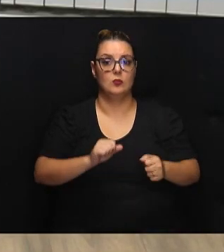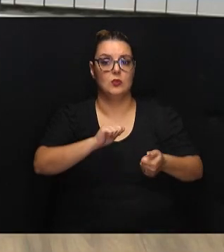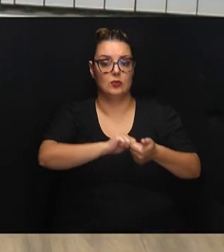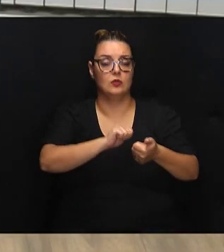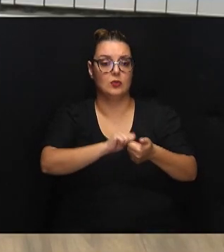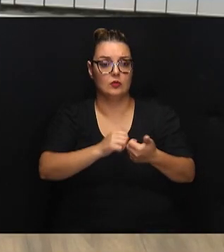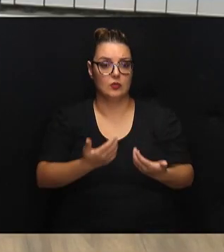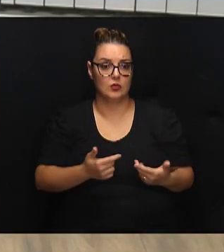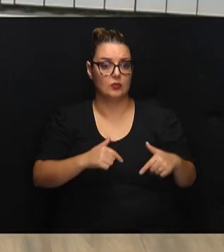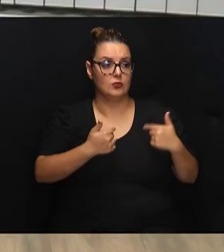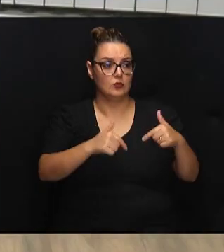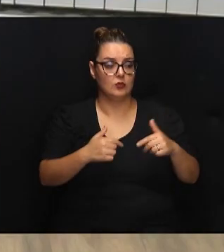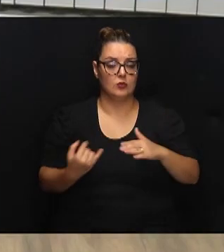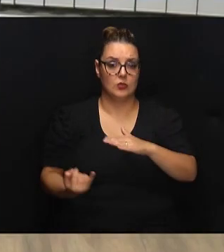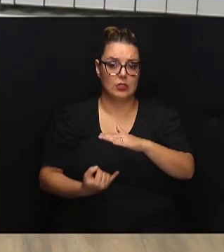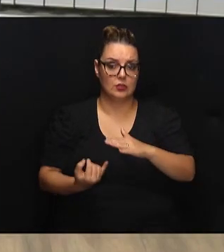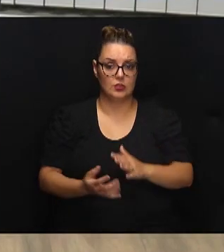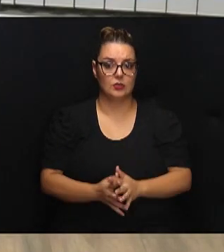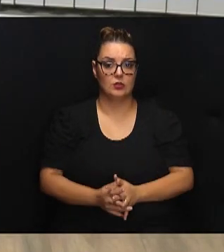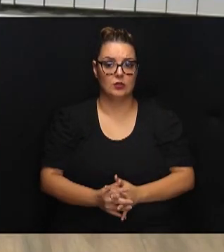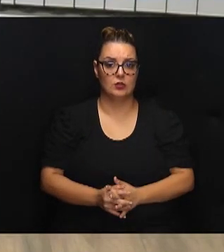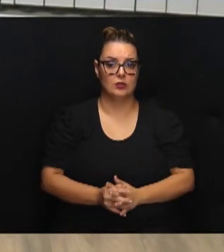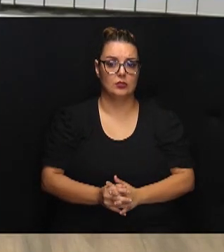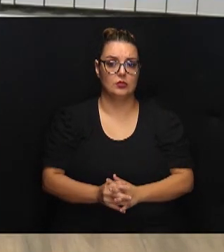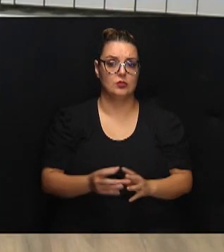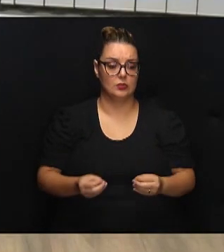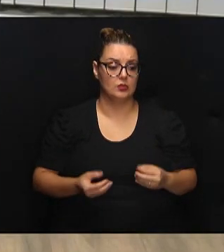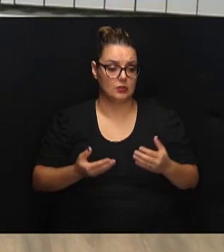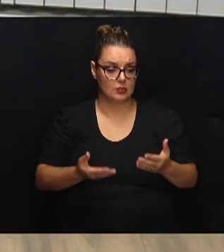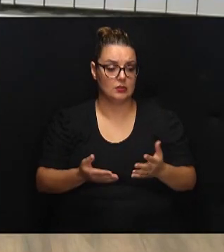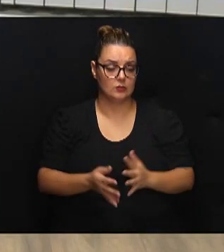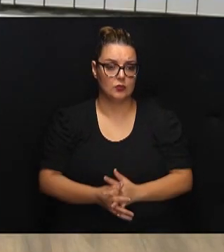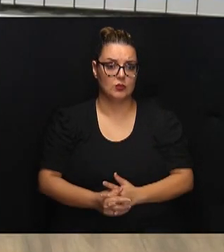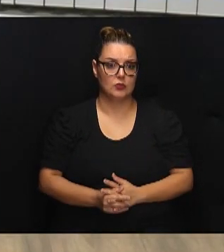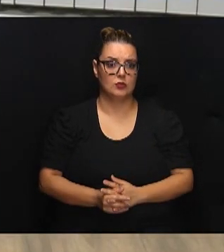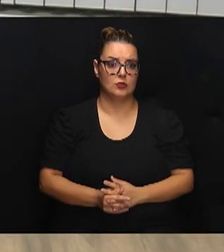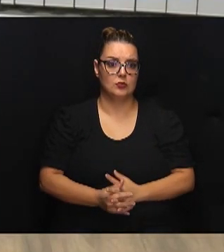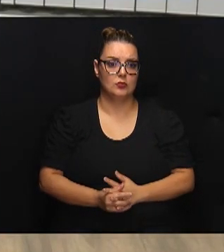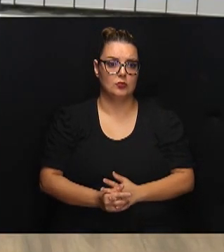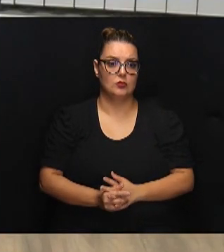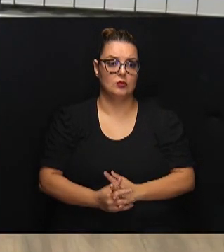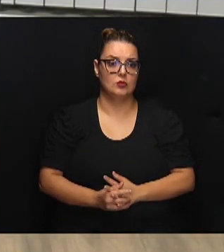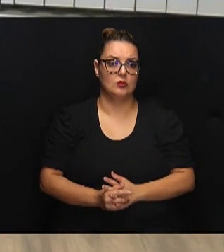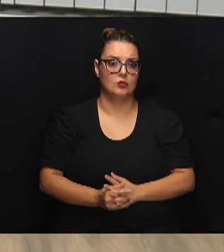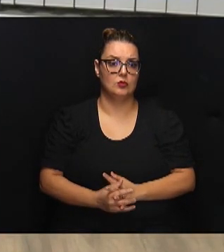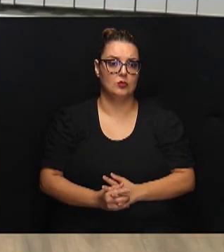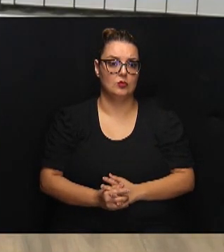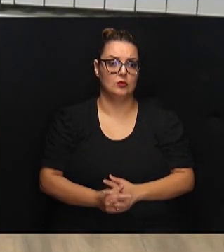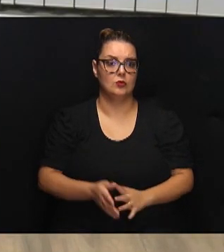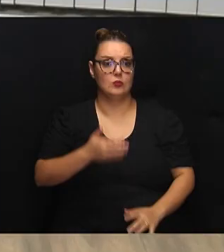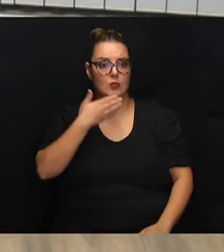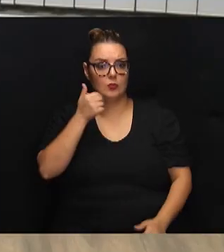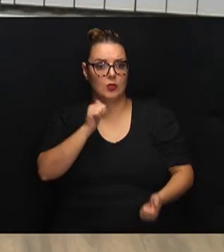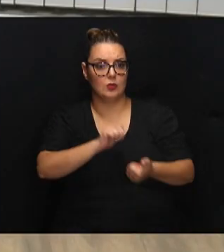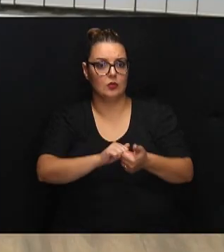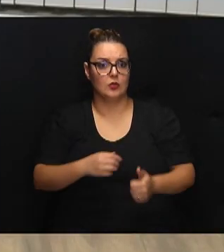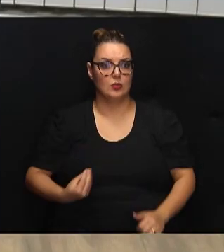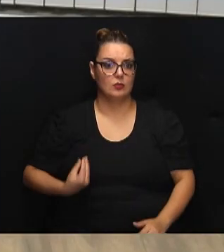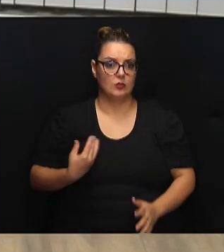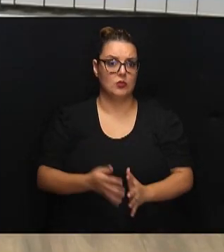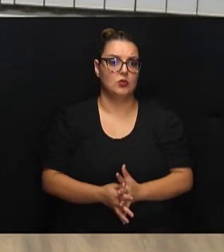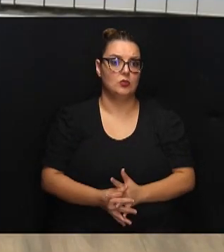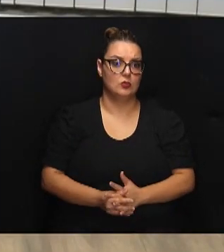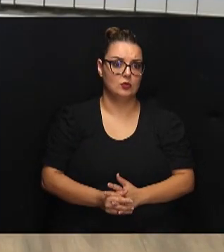o trabalhador informal e trazer para ele uma melhor qualidade de vida e também para que ele